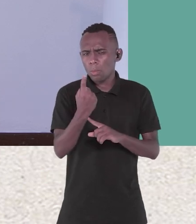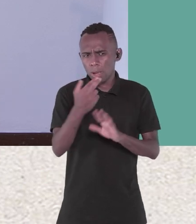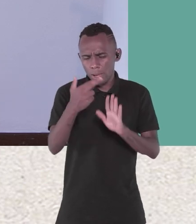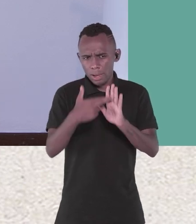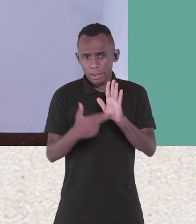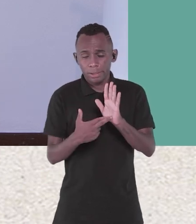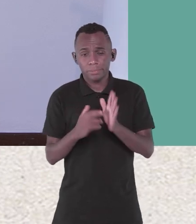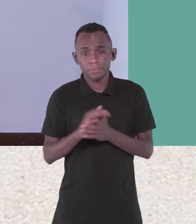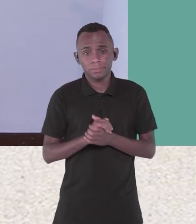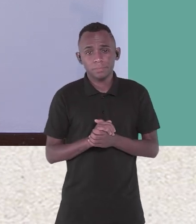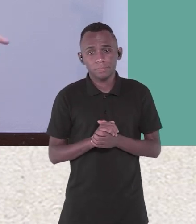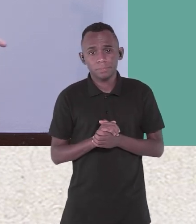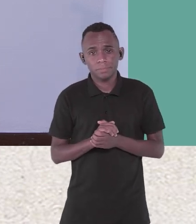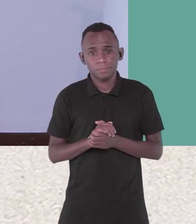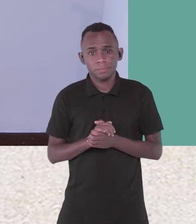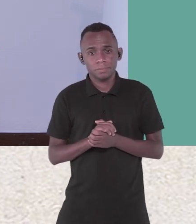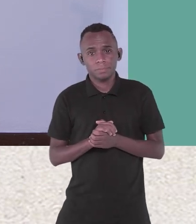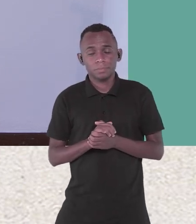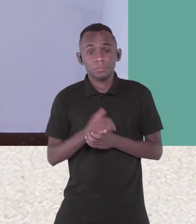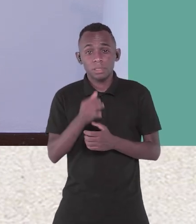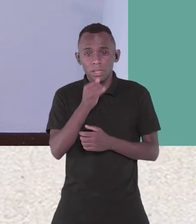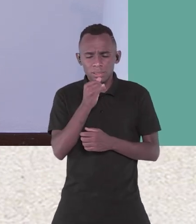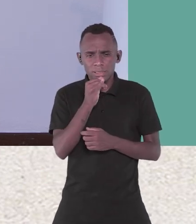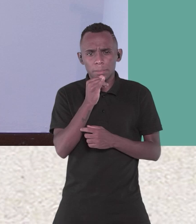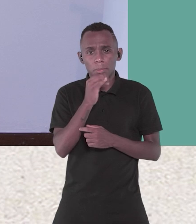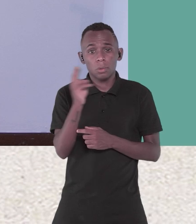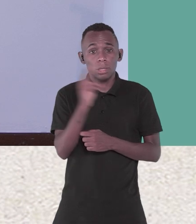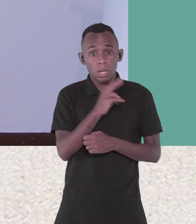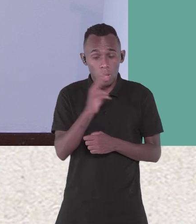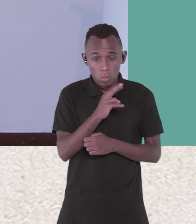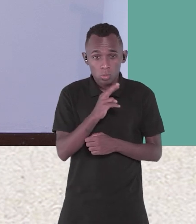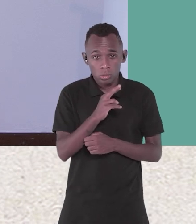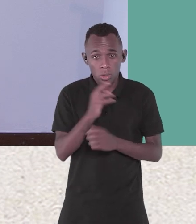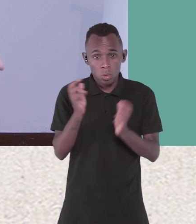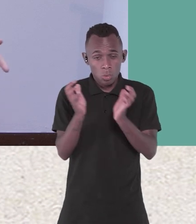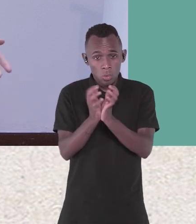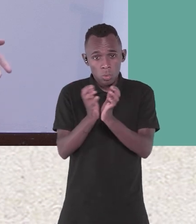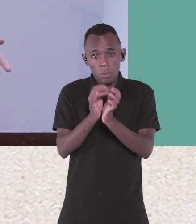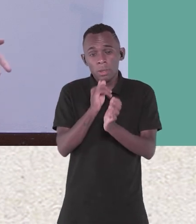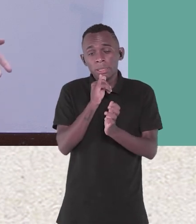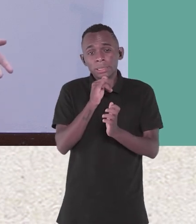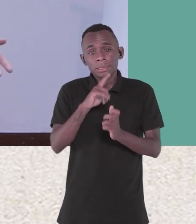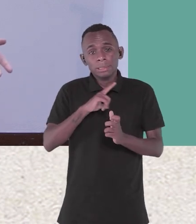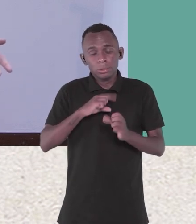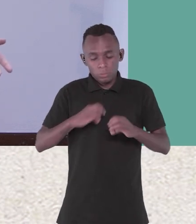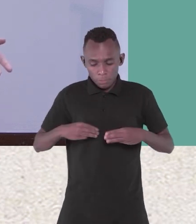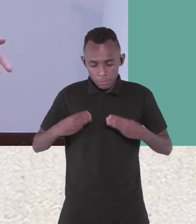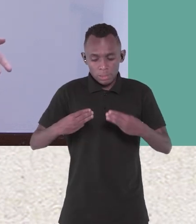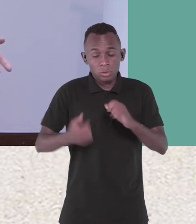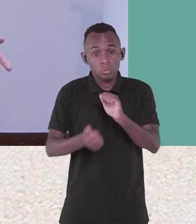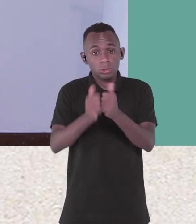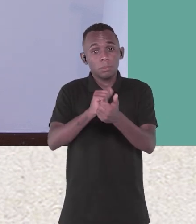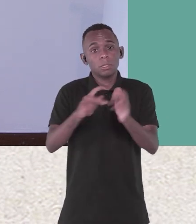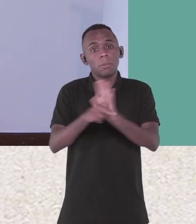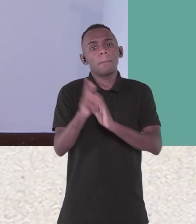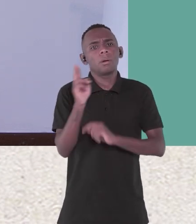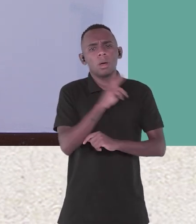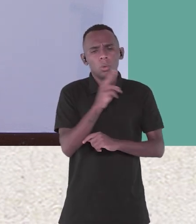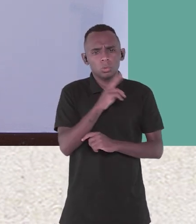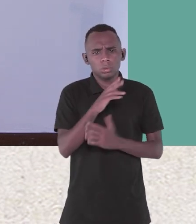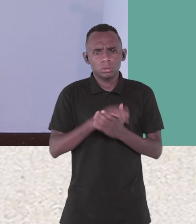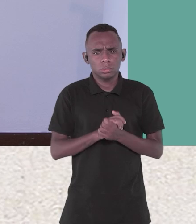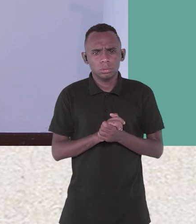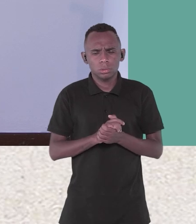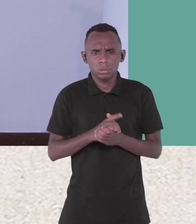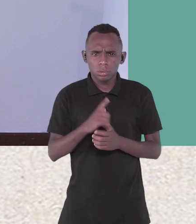curioso, tinha no comitê executivo da FIFA o ministro dos esportes da Rússia. Uai, não tem